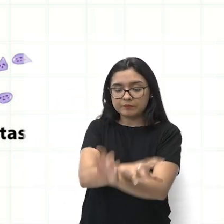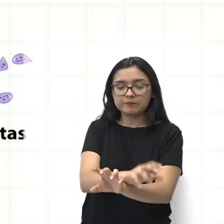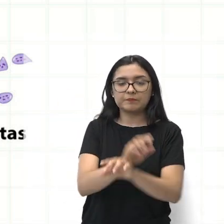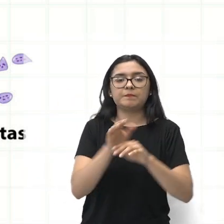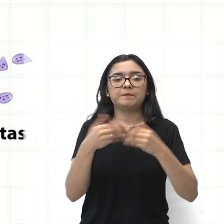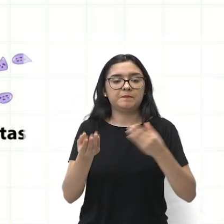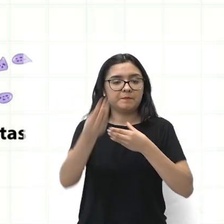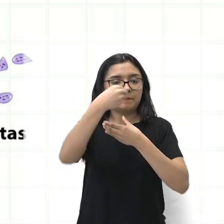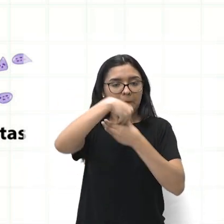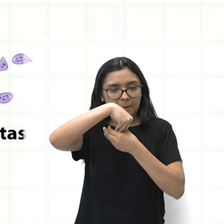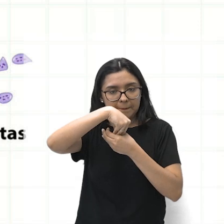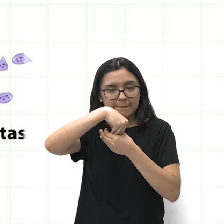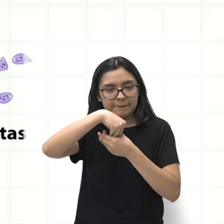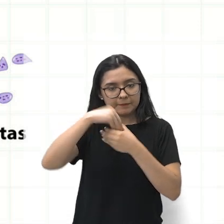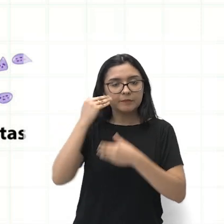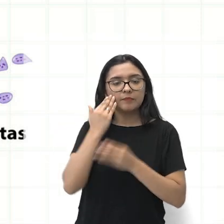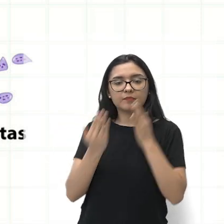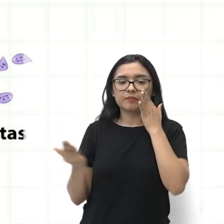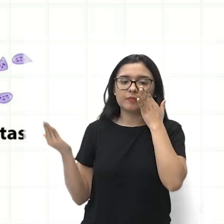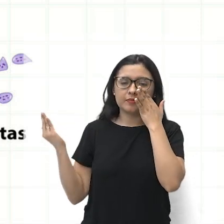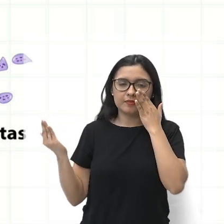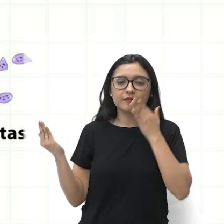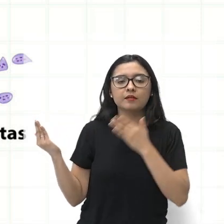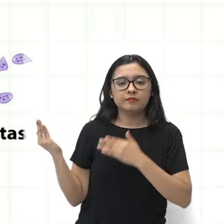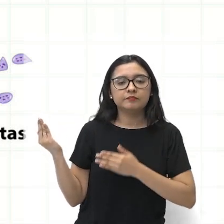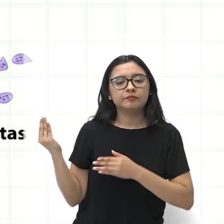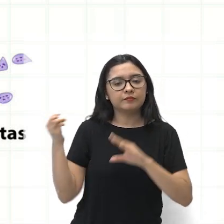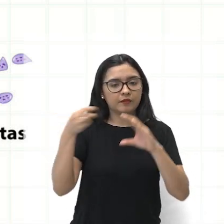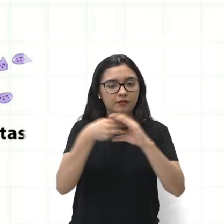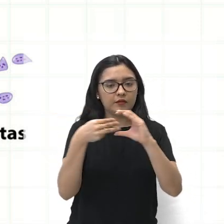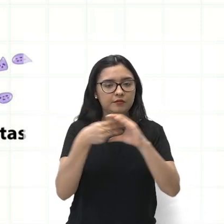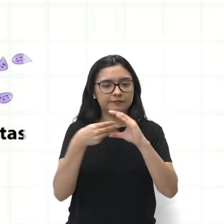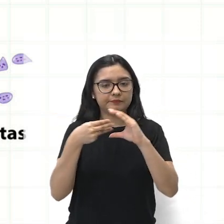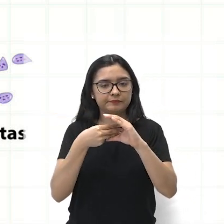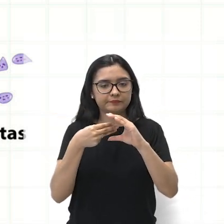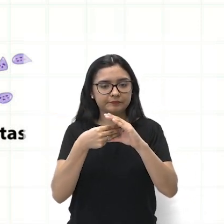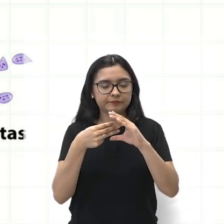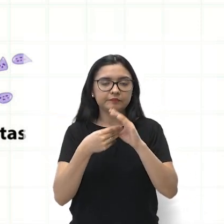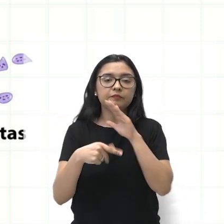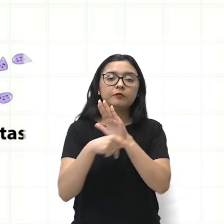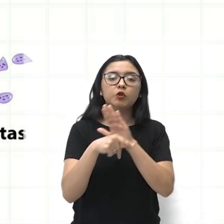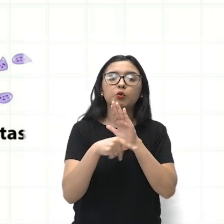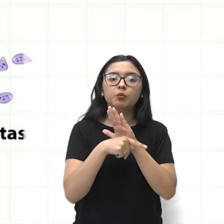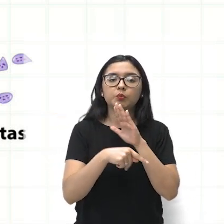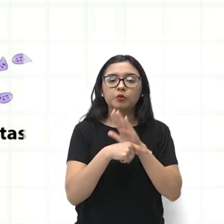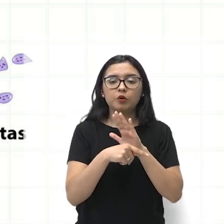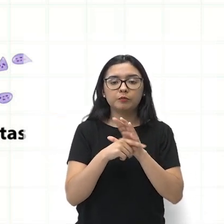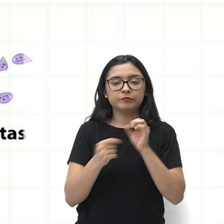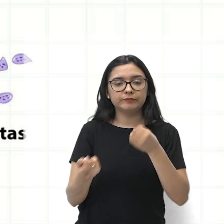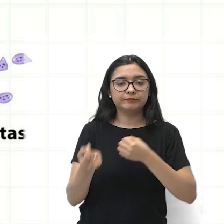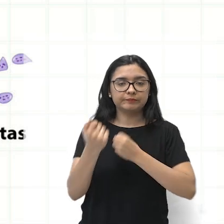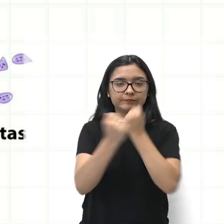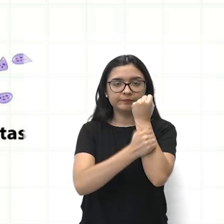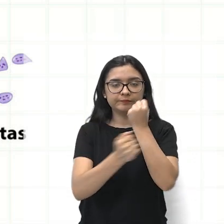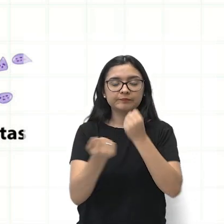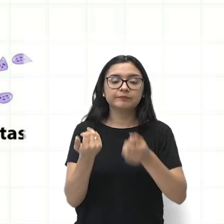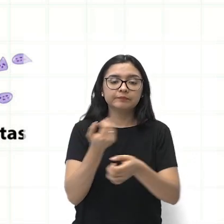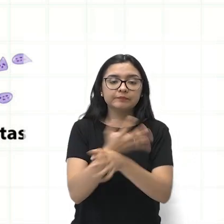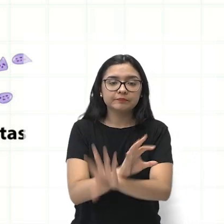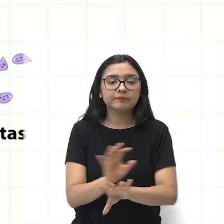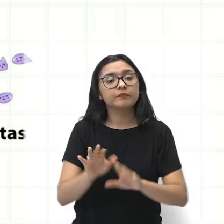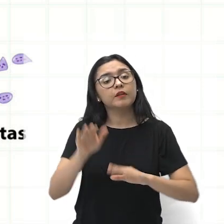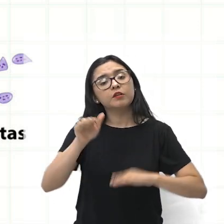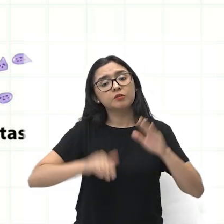Fica armazenado aqui nas suas células do tecido, certo? E conforme